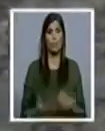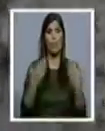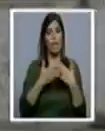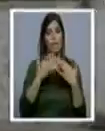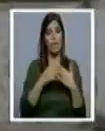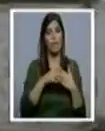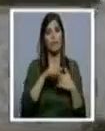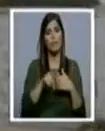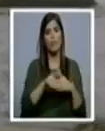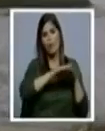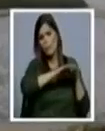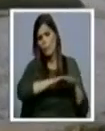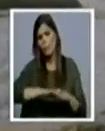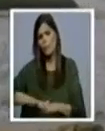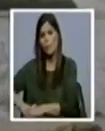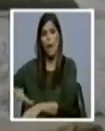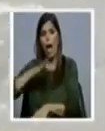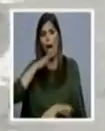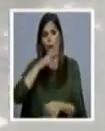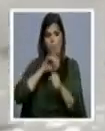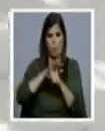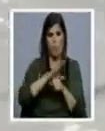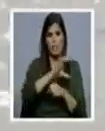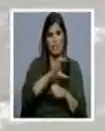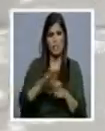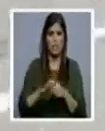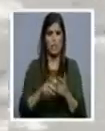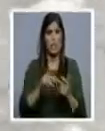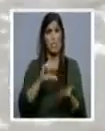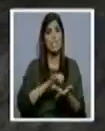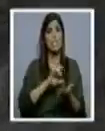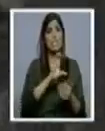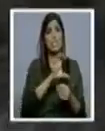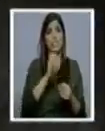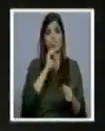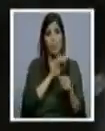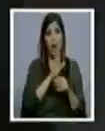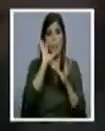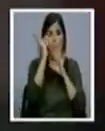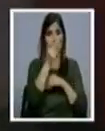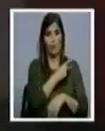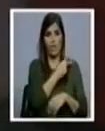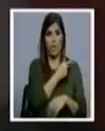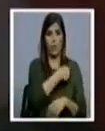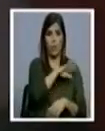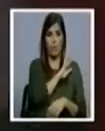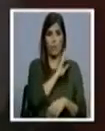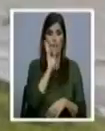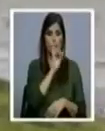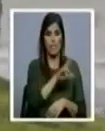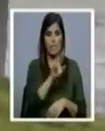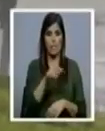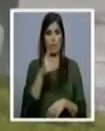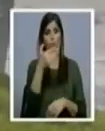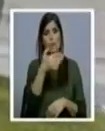Em dia de maré super vazia, os cientistas do Centro de Ciências do Mar e do Ambiente da Universidade de Coimbra visitam